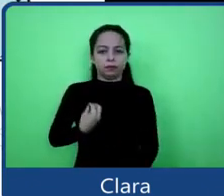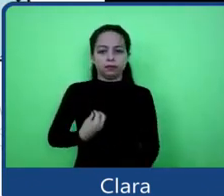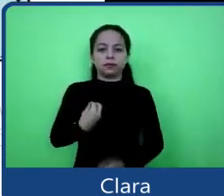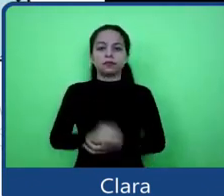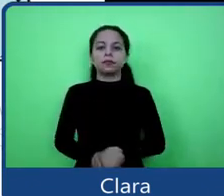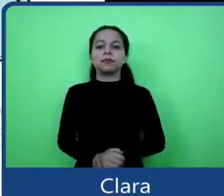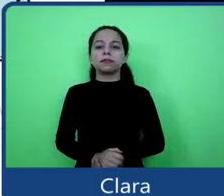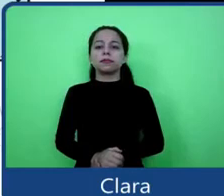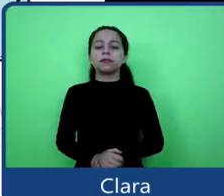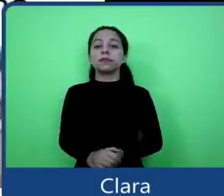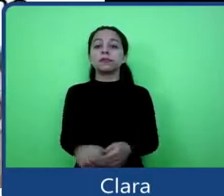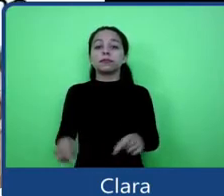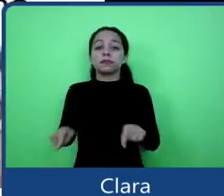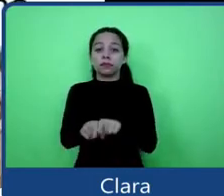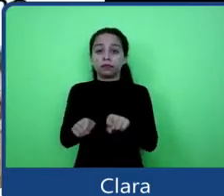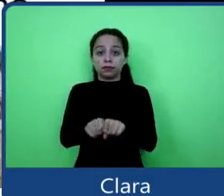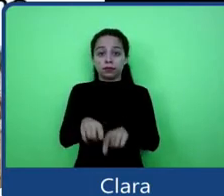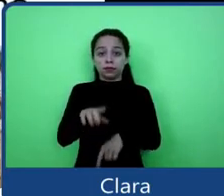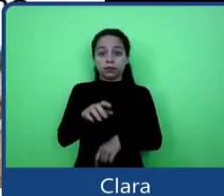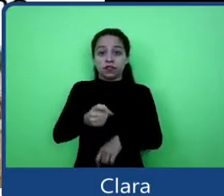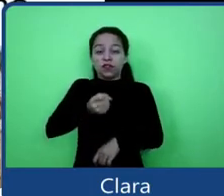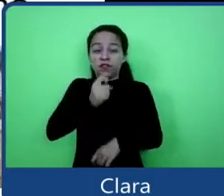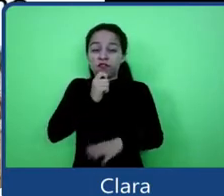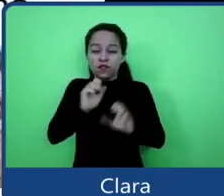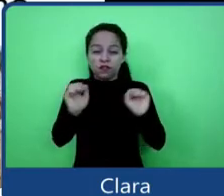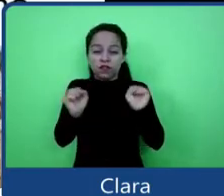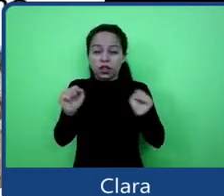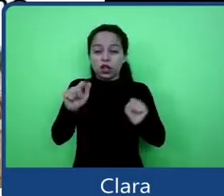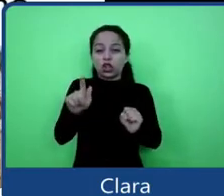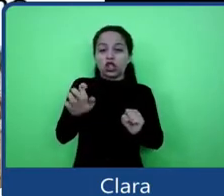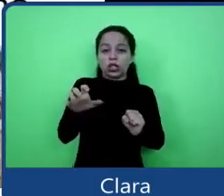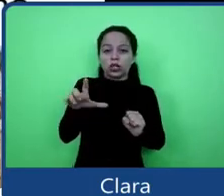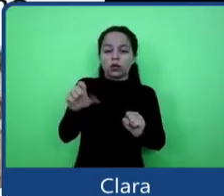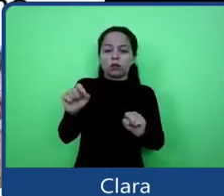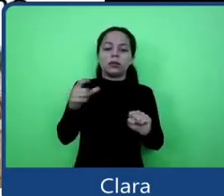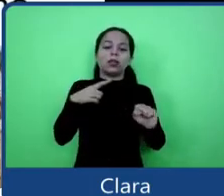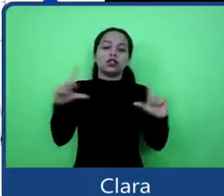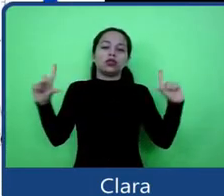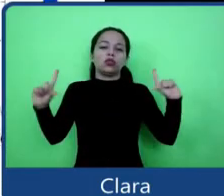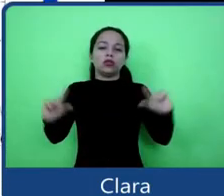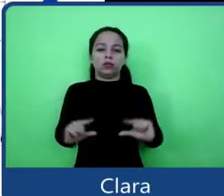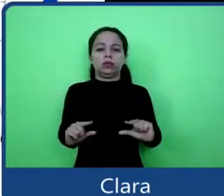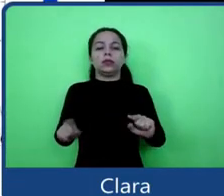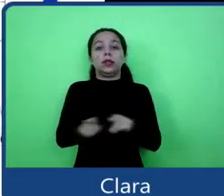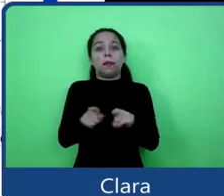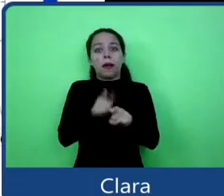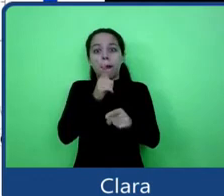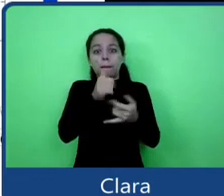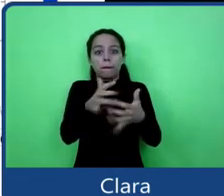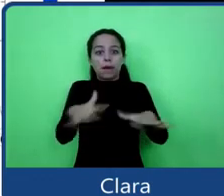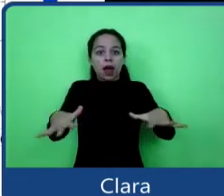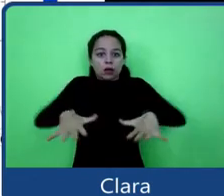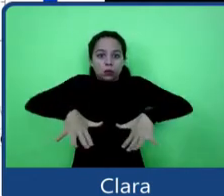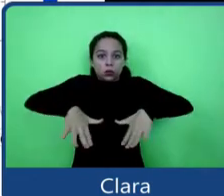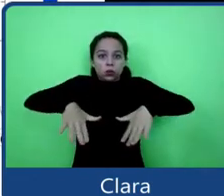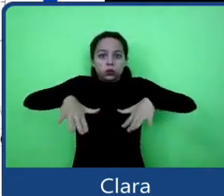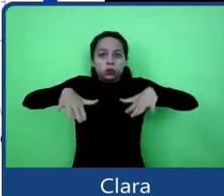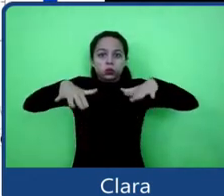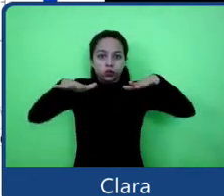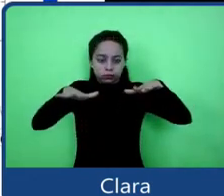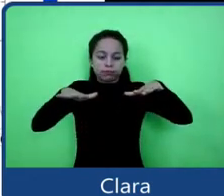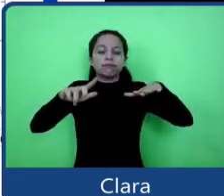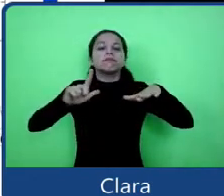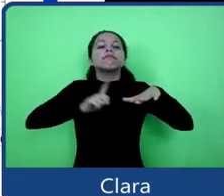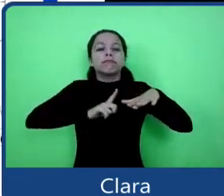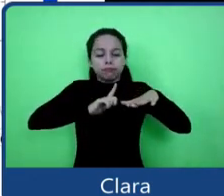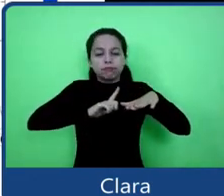no Ártico, aumento do nível médio do mar nos últimos anos. A gente,